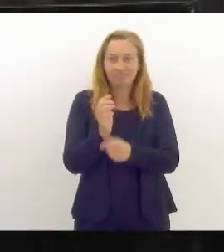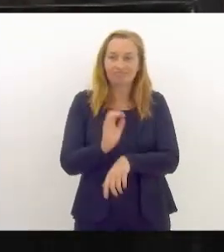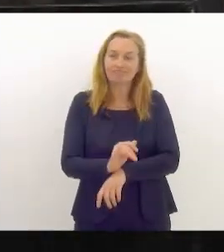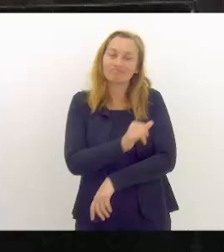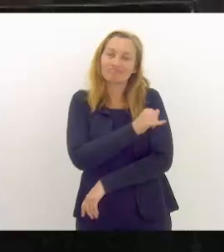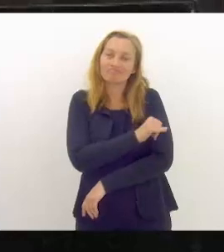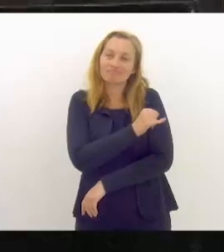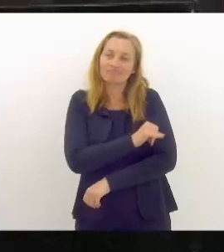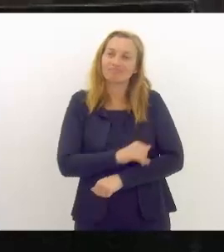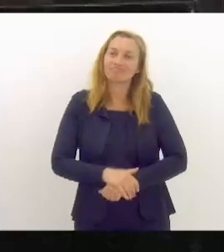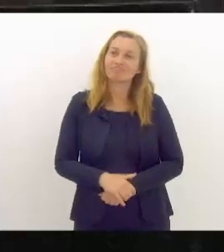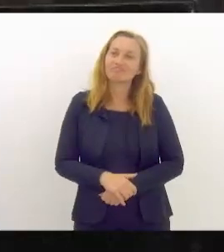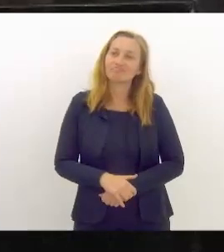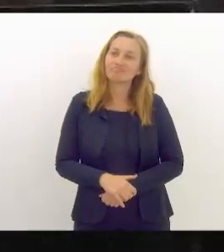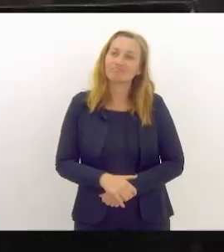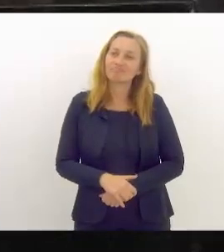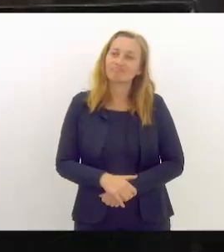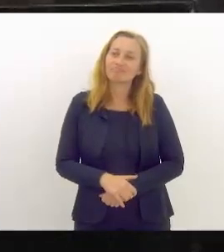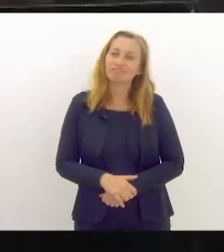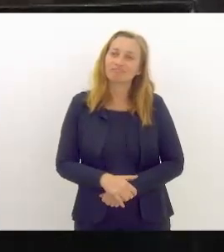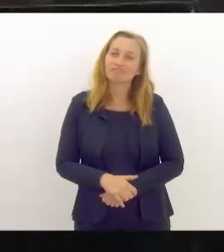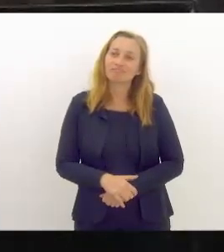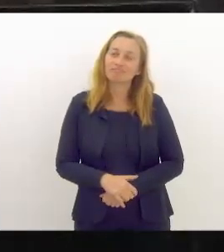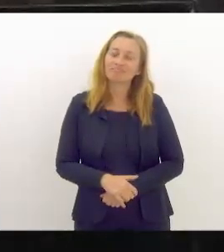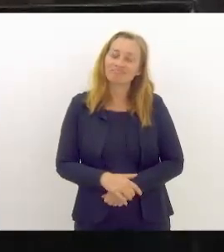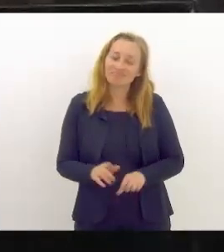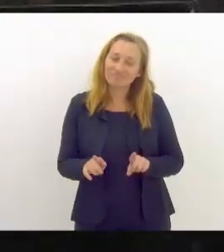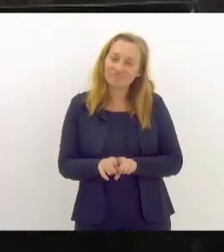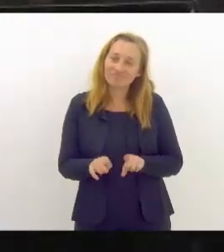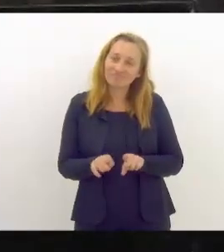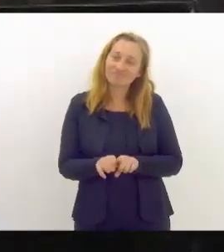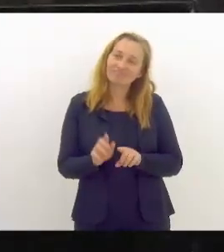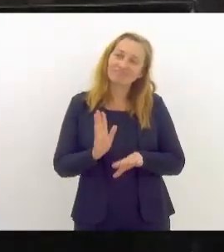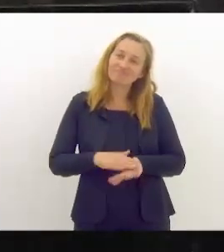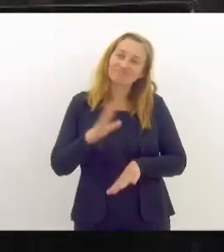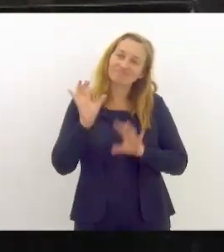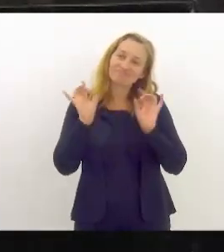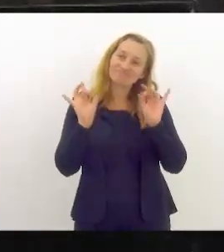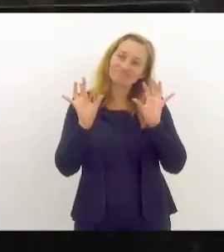Janeiro e muito mais especial